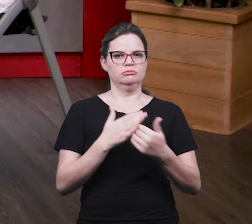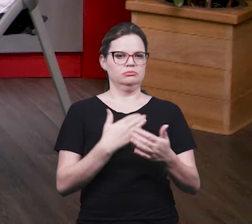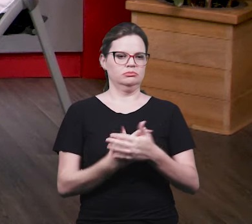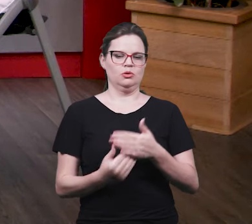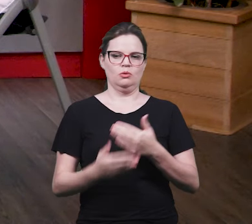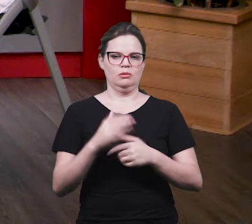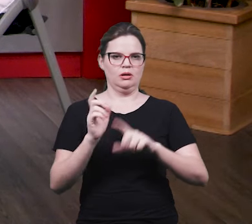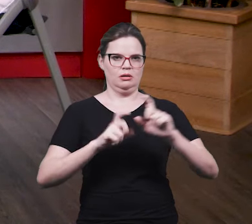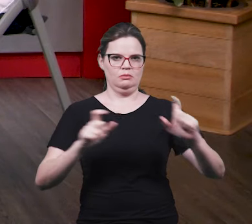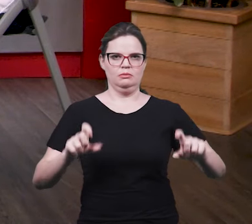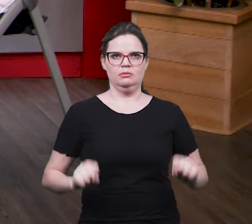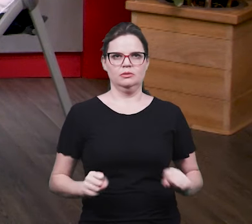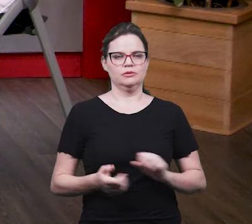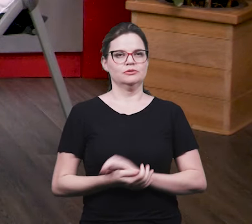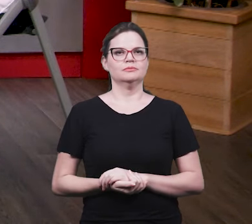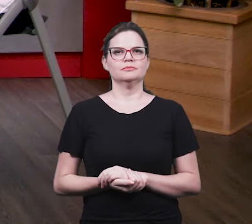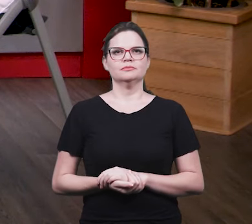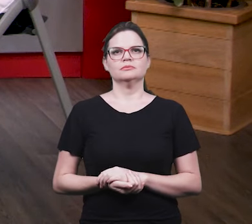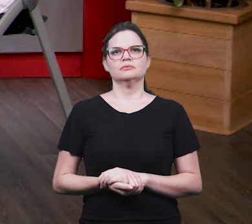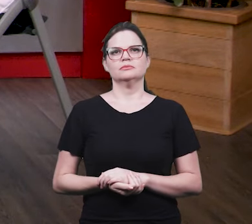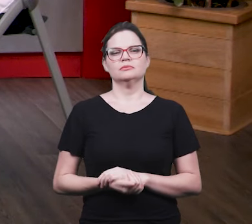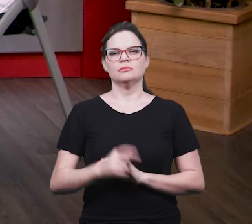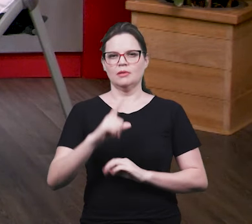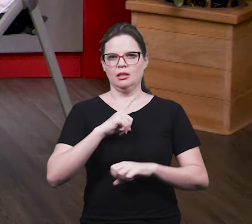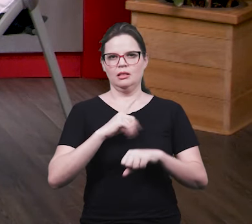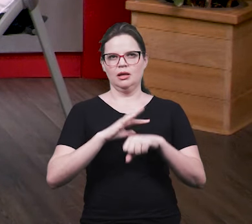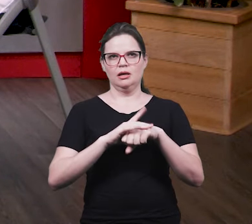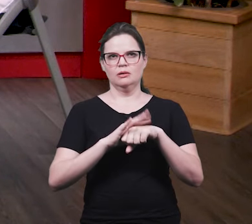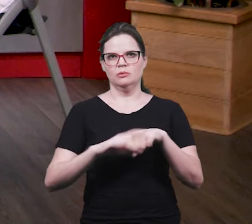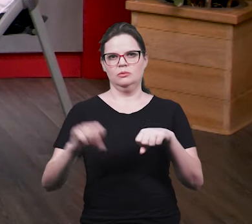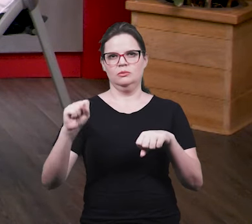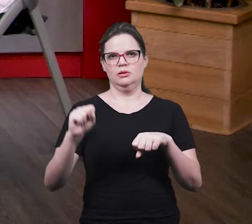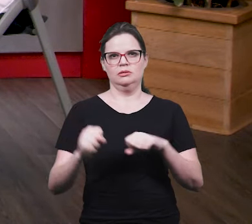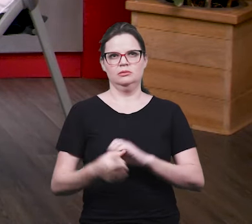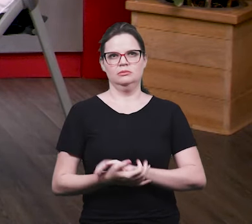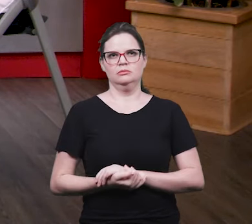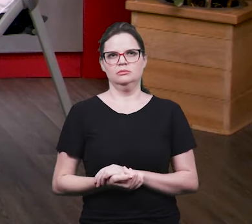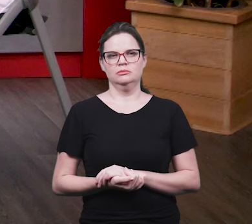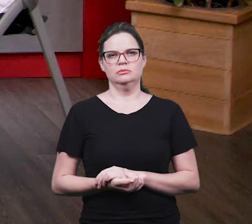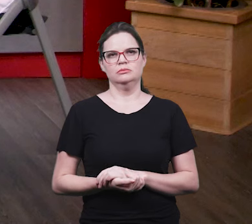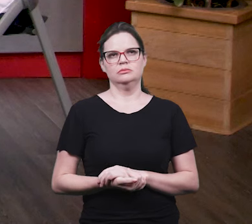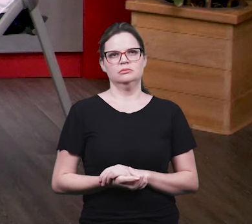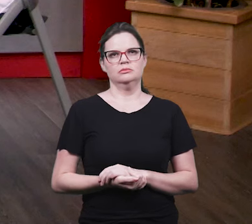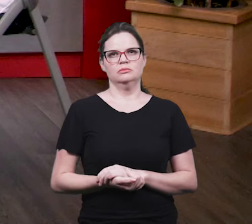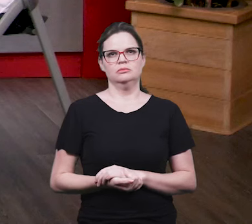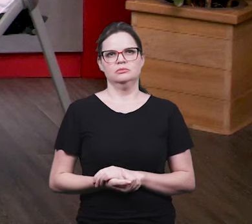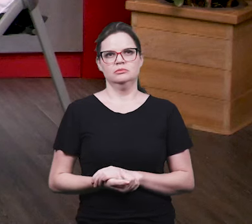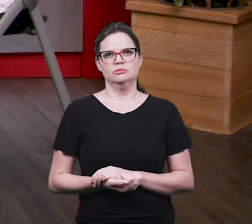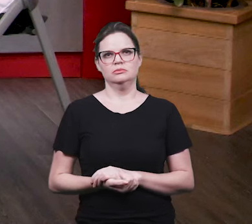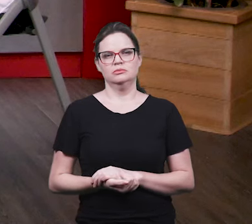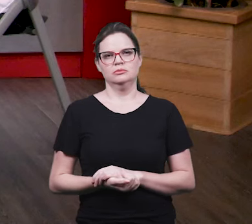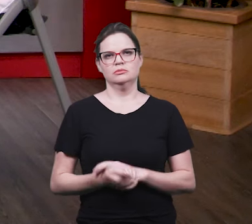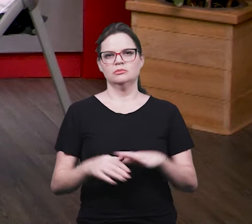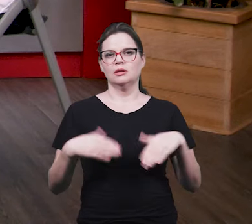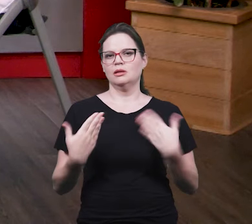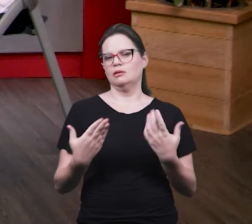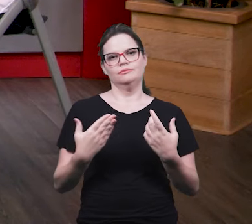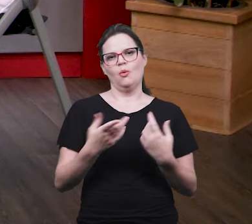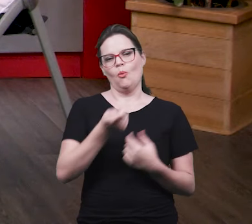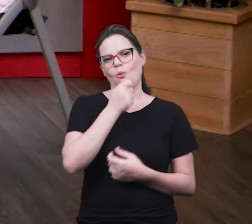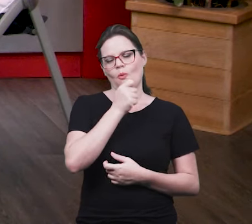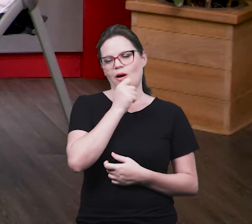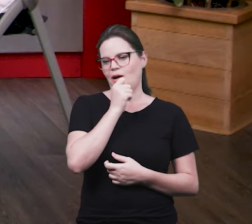dar em qualquer pessoa. E ele tem cura? A medicina e a ciência ainda não